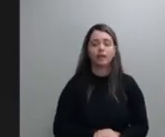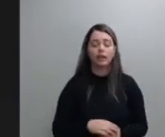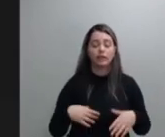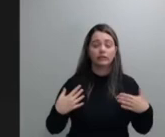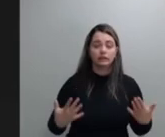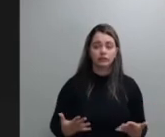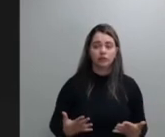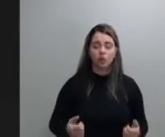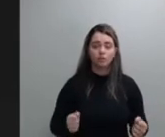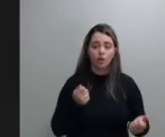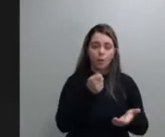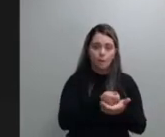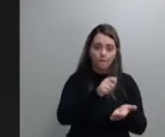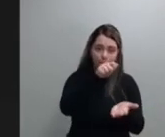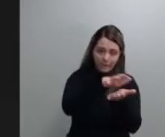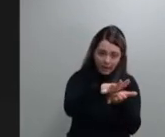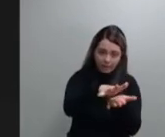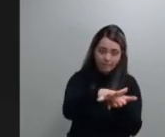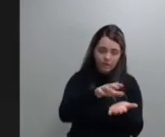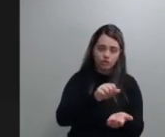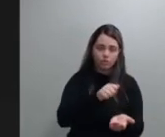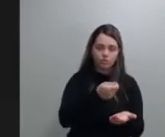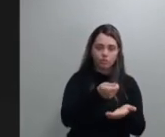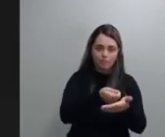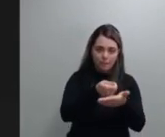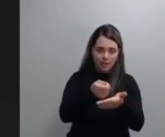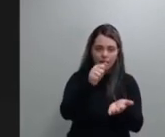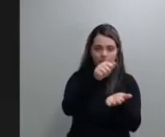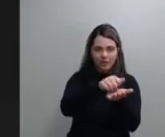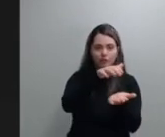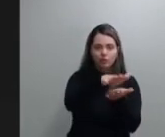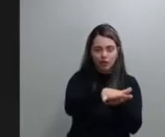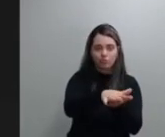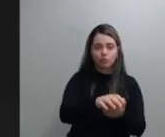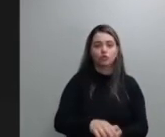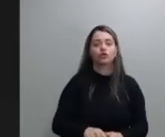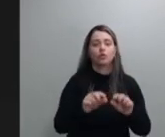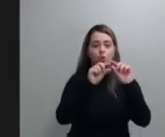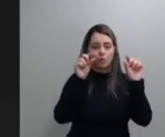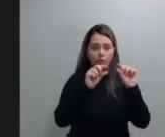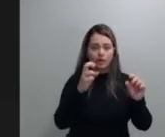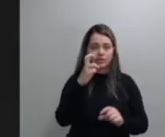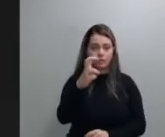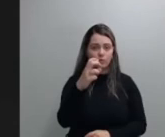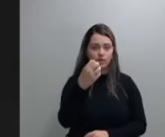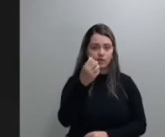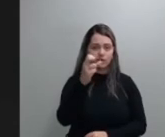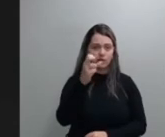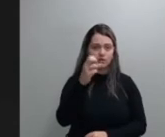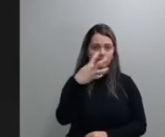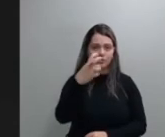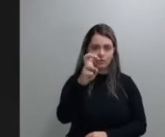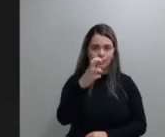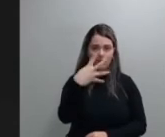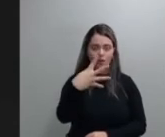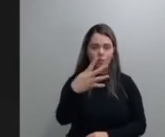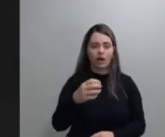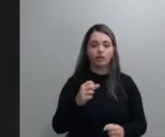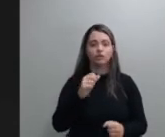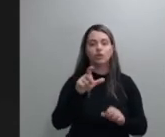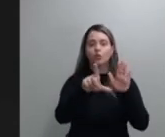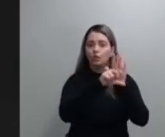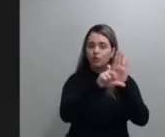pagamento da multa de que trata o parágrafo 5º do artigo 54 da lei 8.884 de 1994